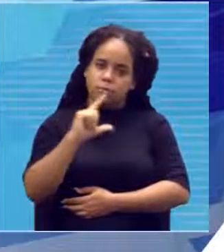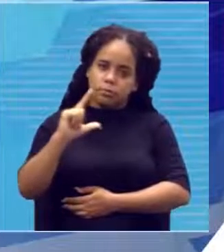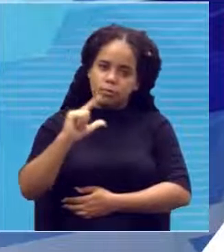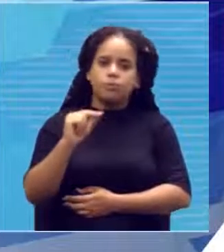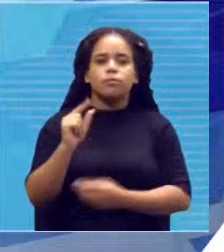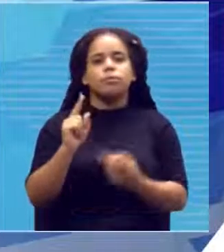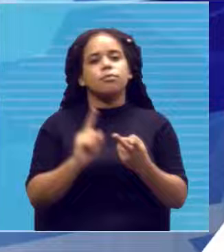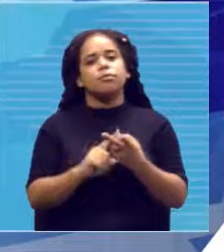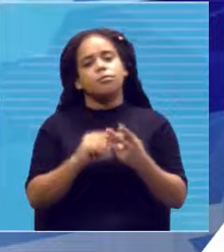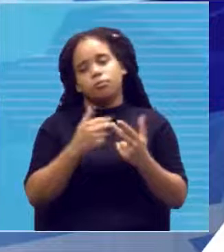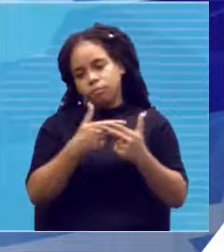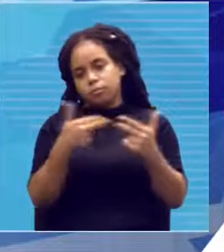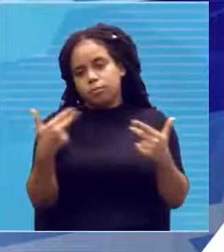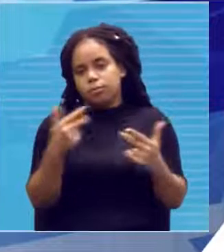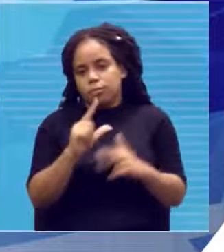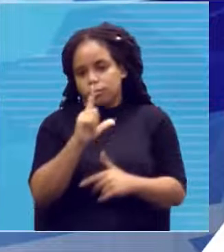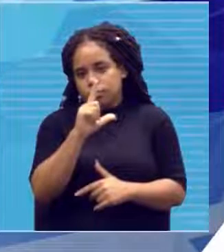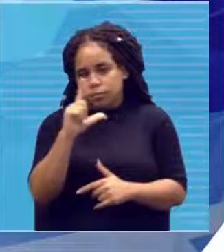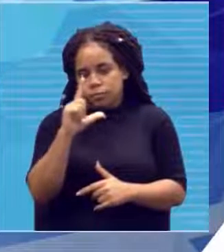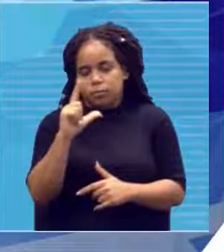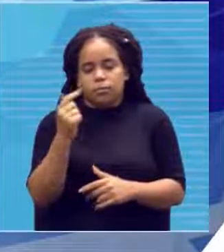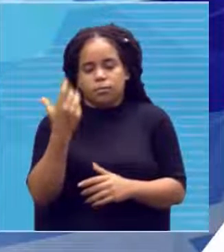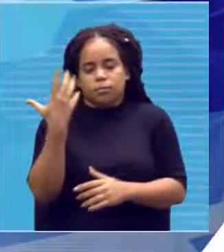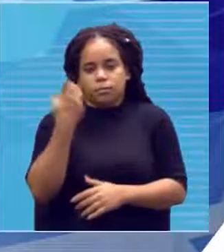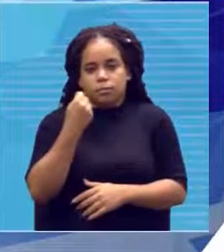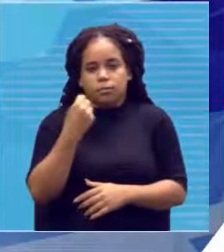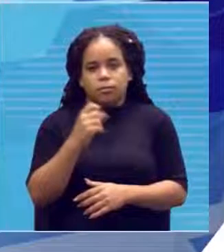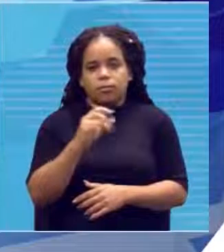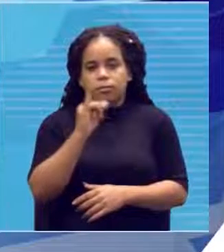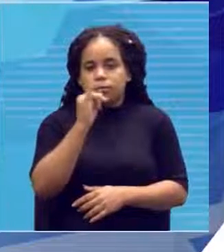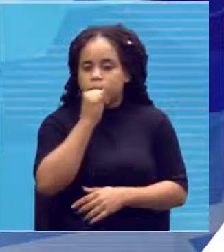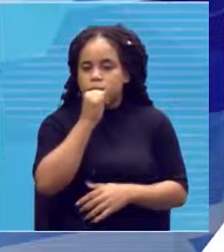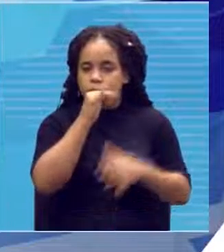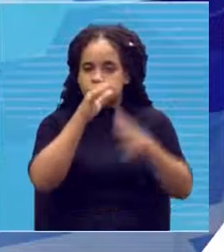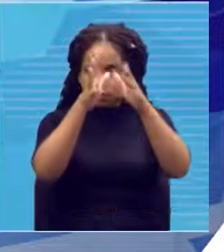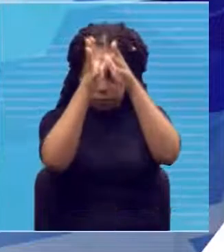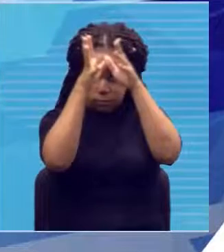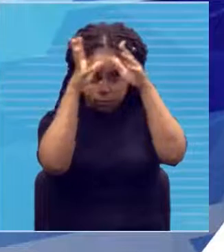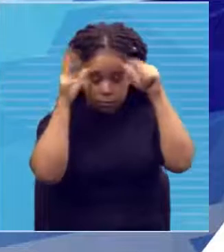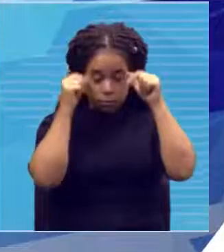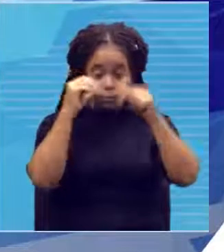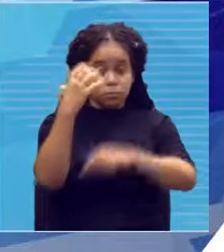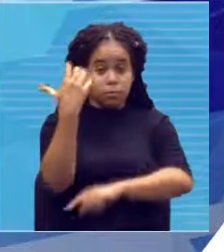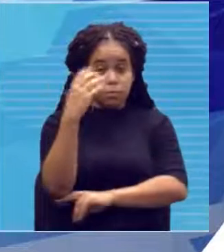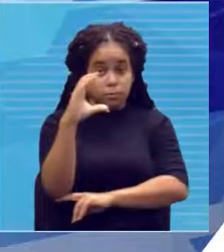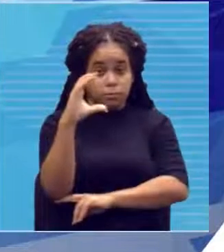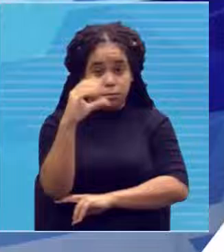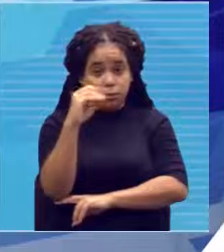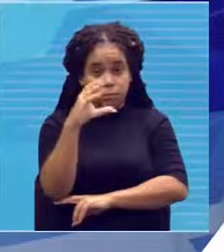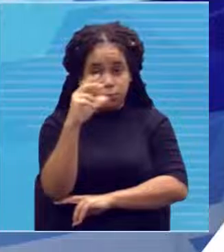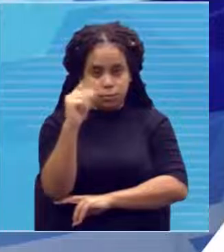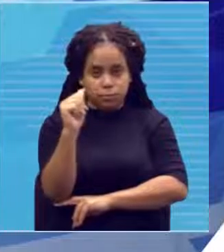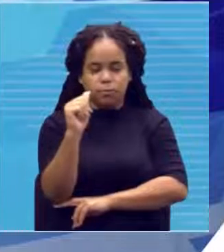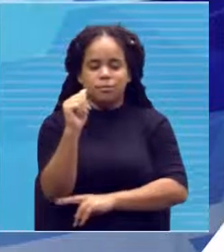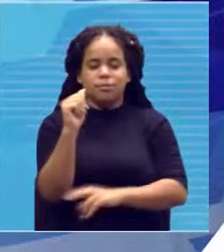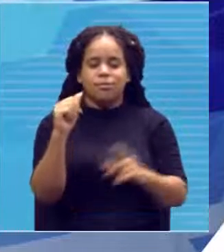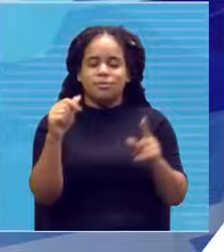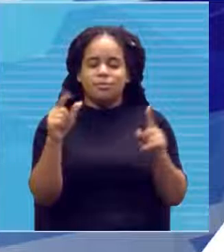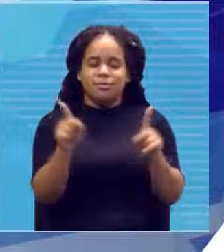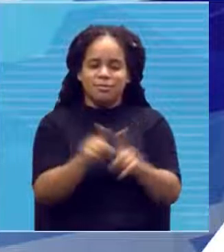litros correto não vai comprar coca-cola um litro de Coca